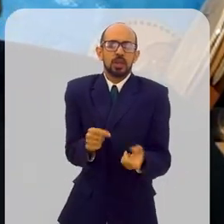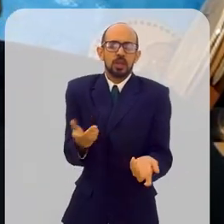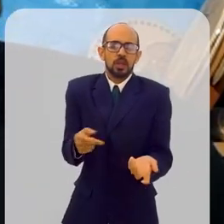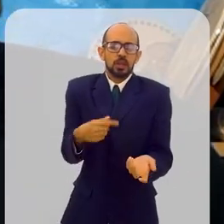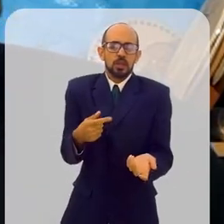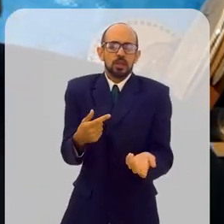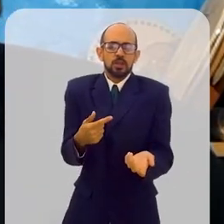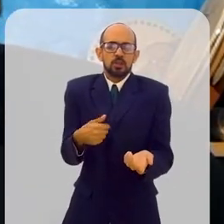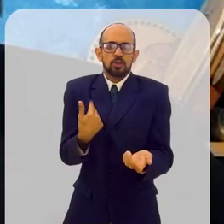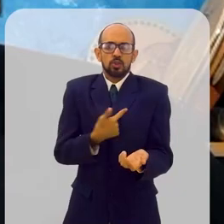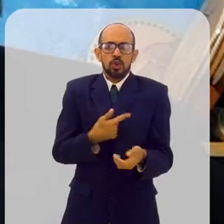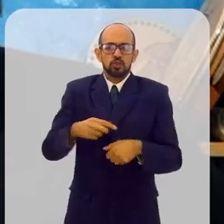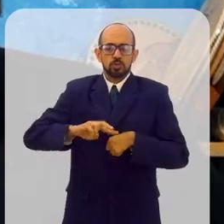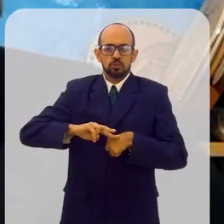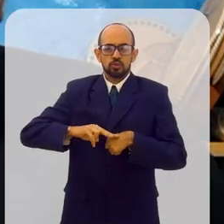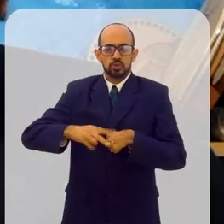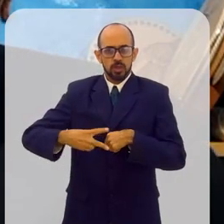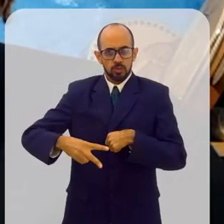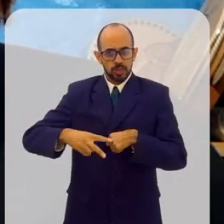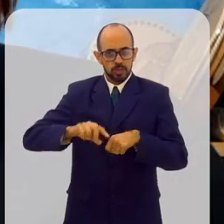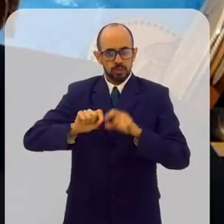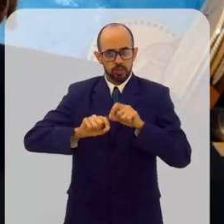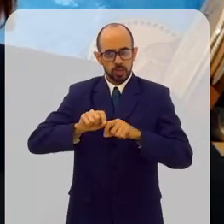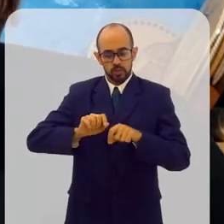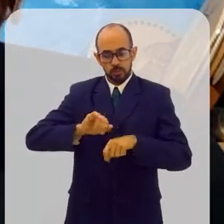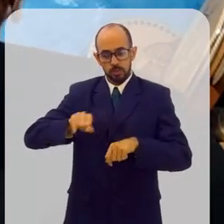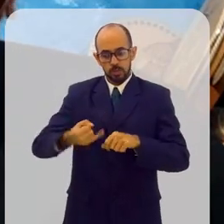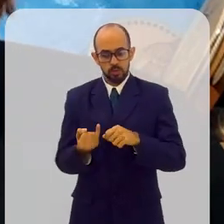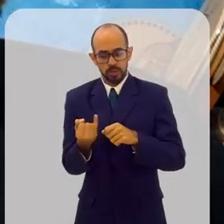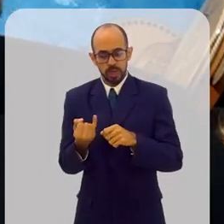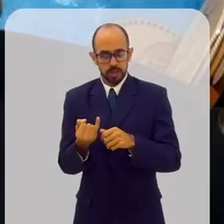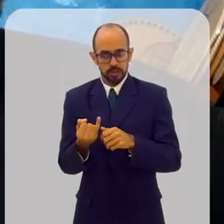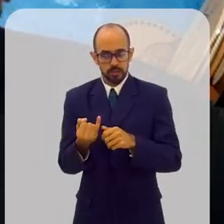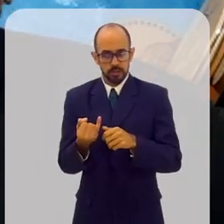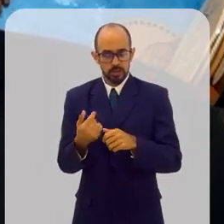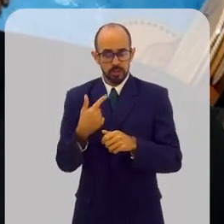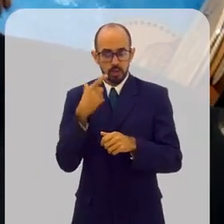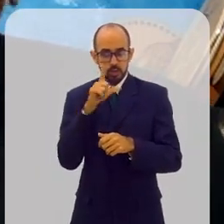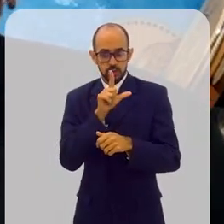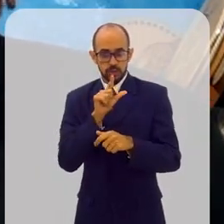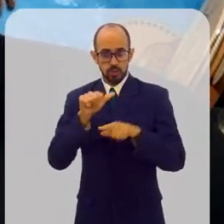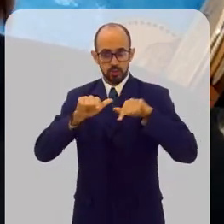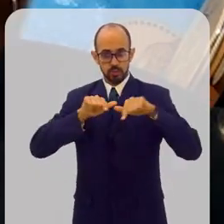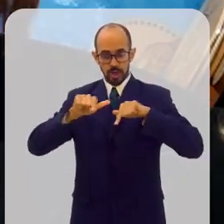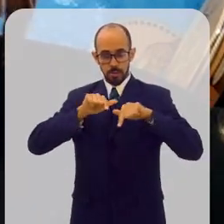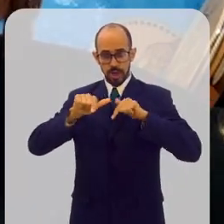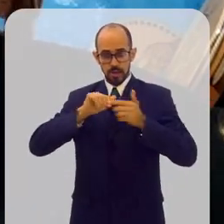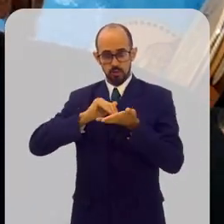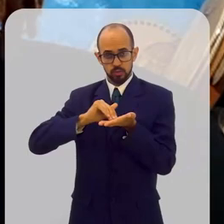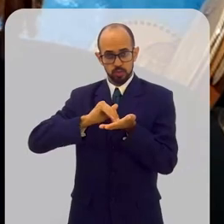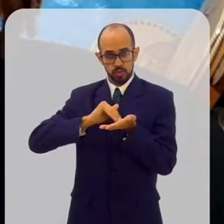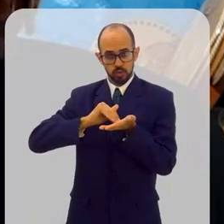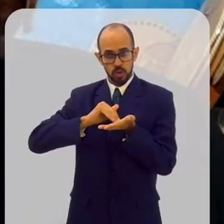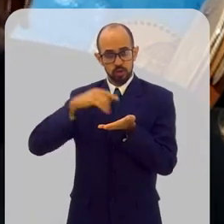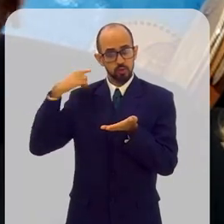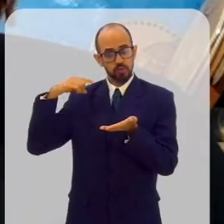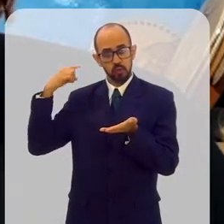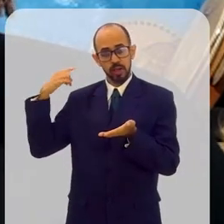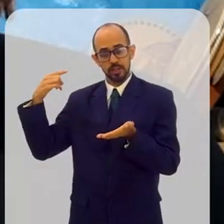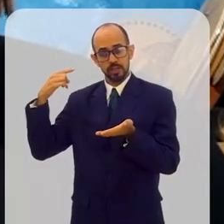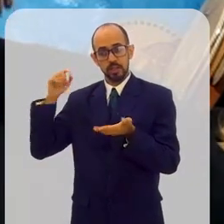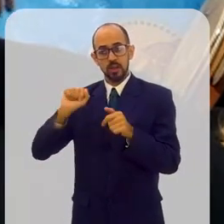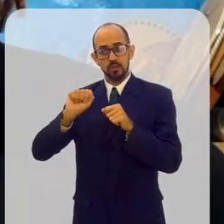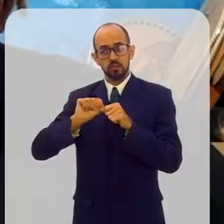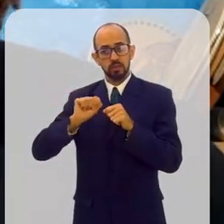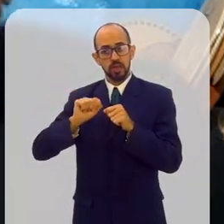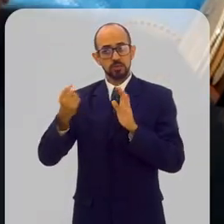né? Boa parte de nós somos frutos de oportunidades, né? Ter conseguido um emprego no escritório de